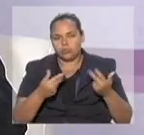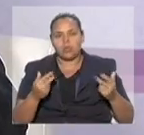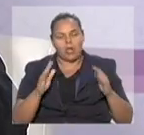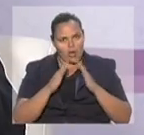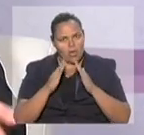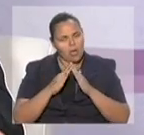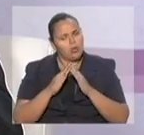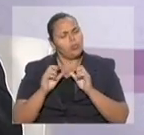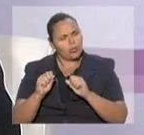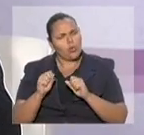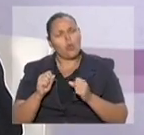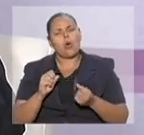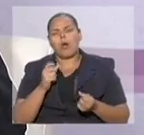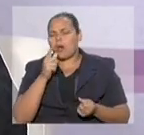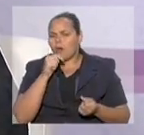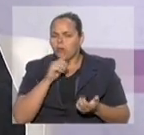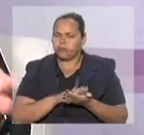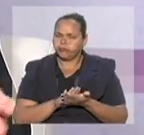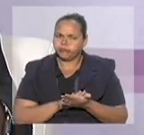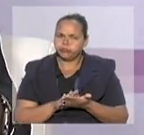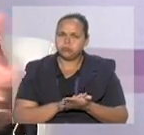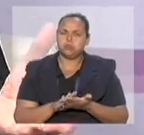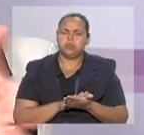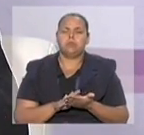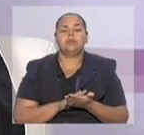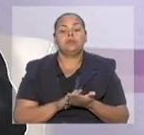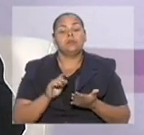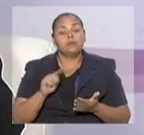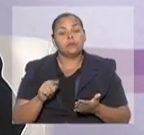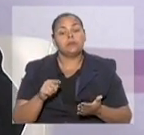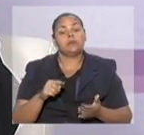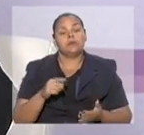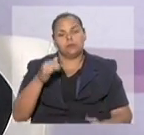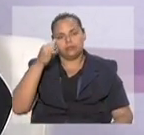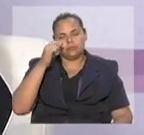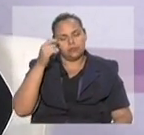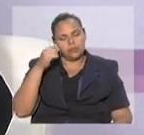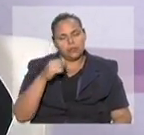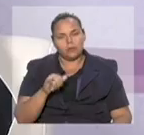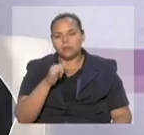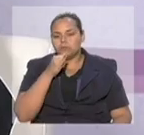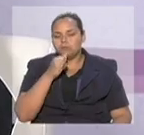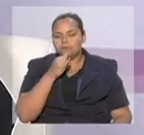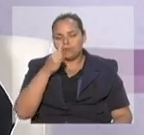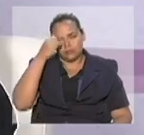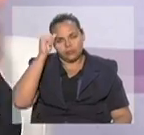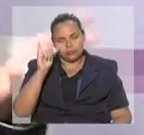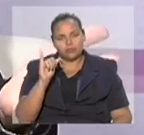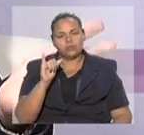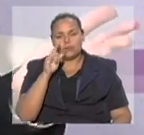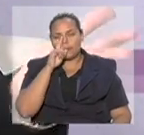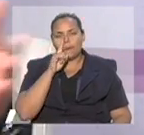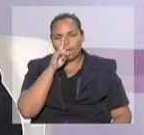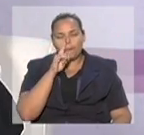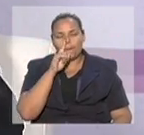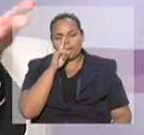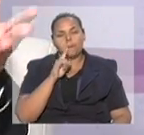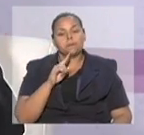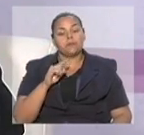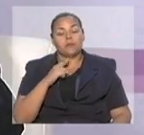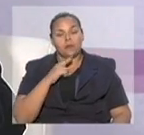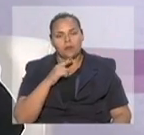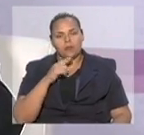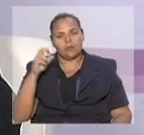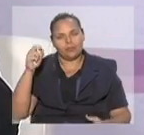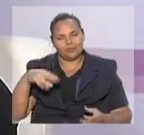pode lavá-la, você pode preparar isso, mitigando esse eventual risco do excesso de presença